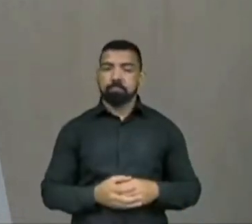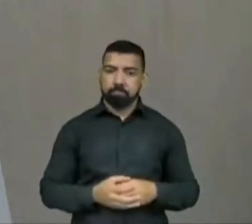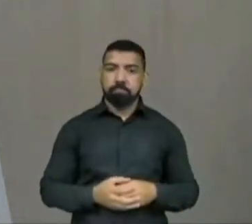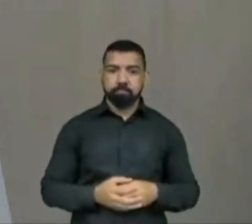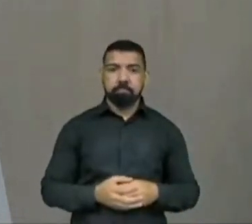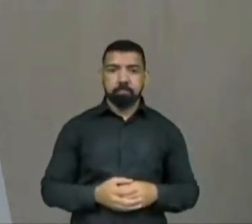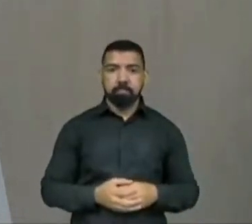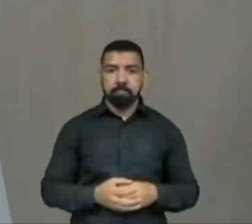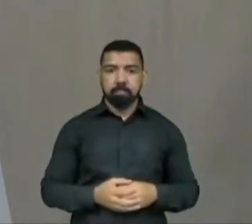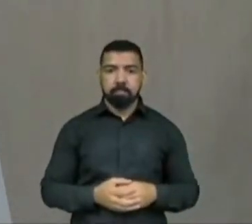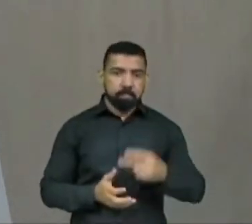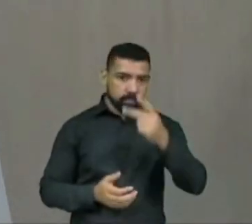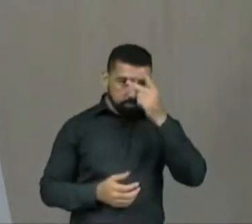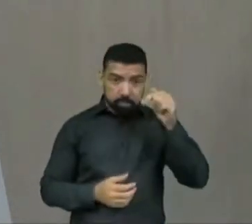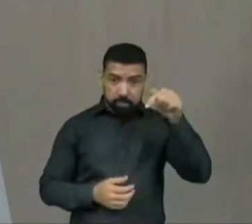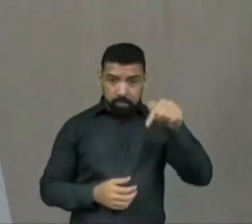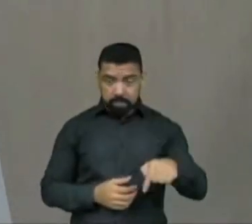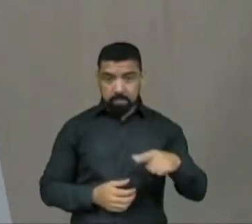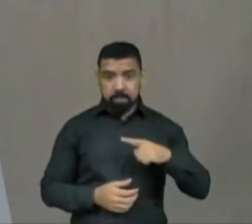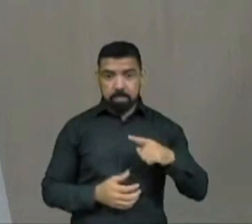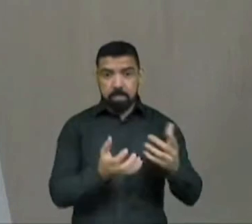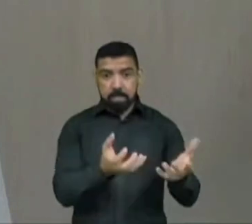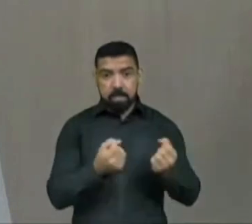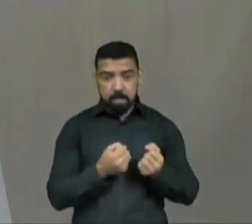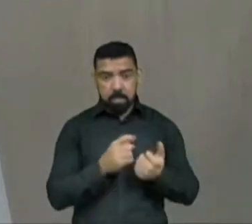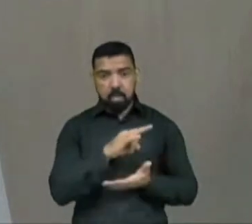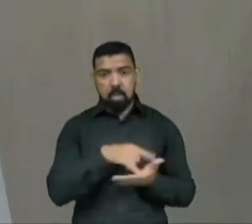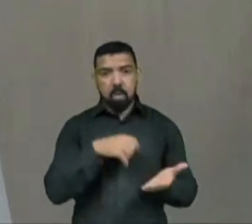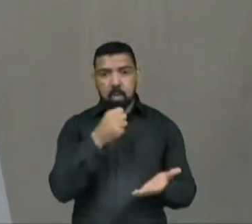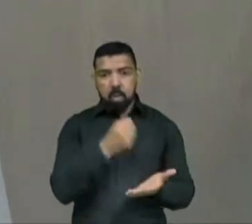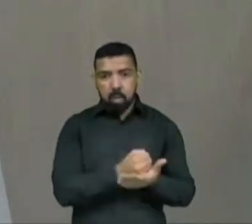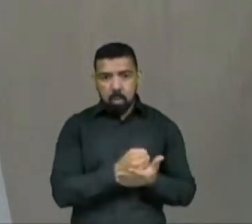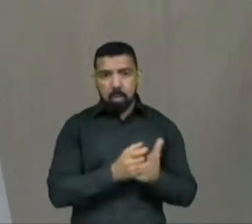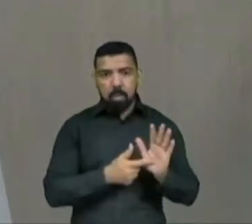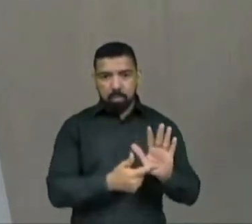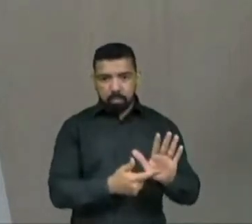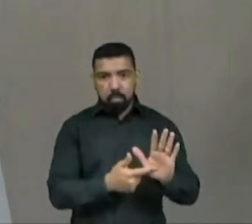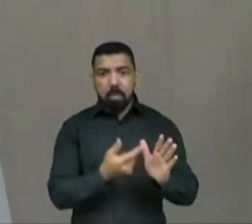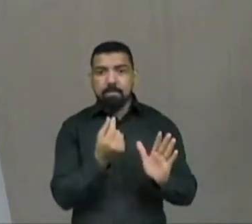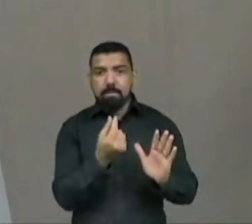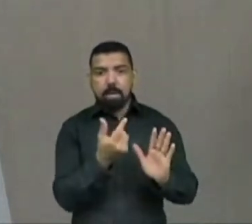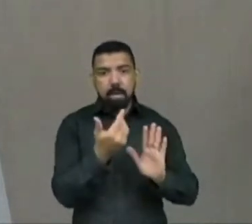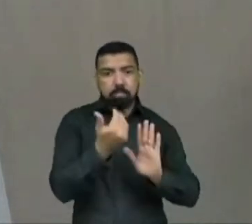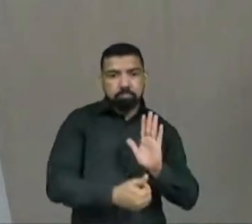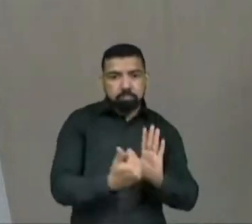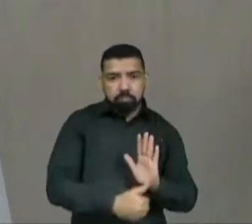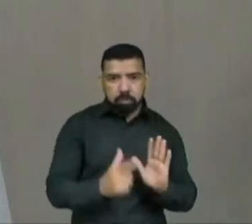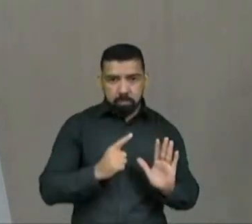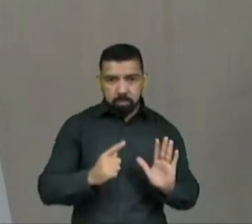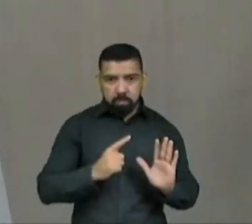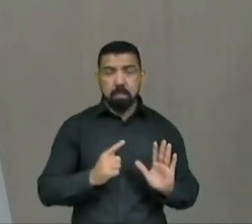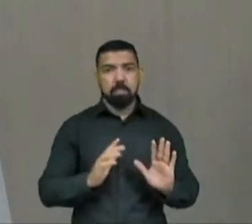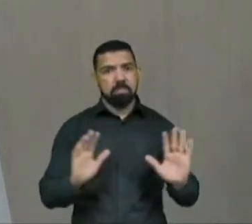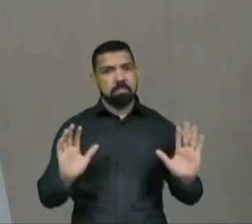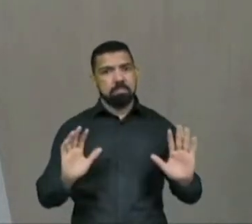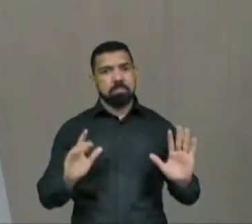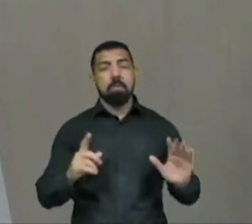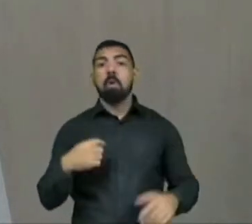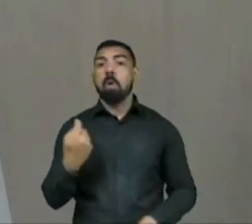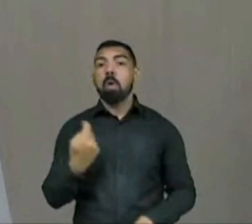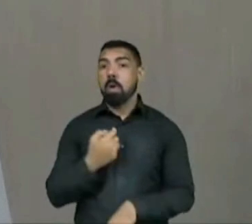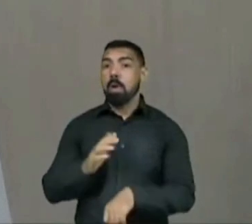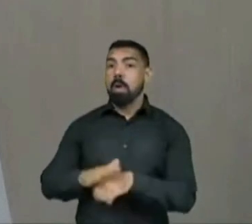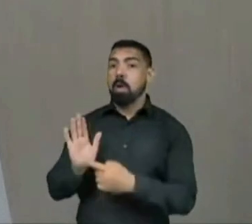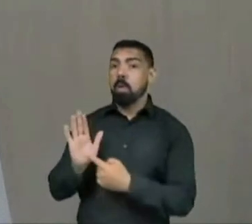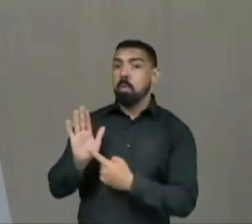Alguém recebeu nessa casa o documento onde apresenta a perda? Nós mostramos aqui que o governo